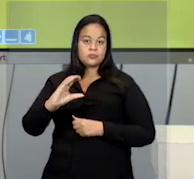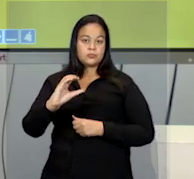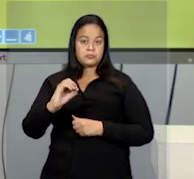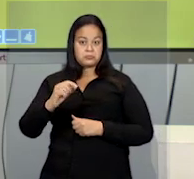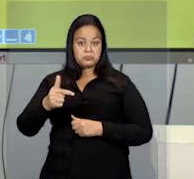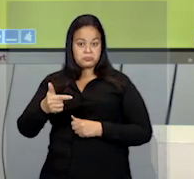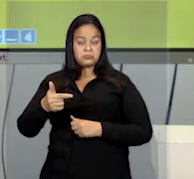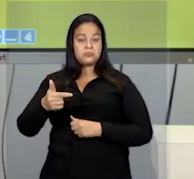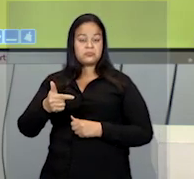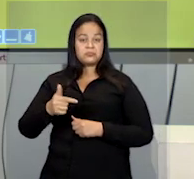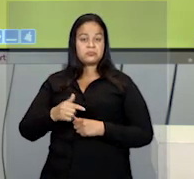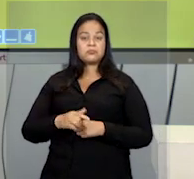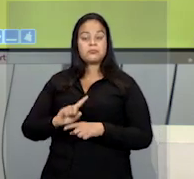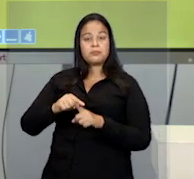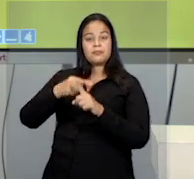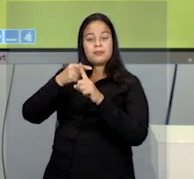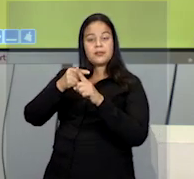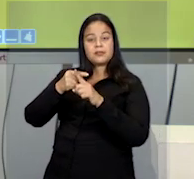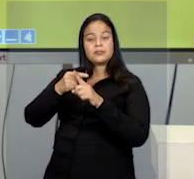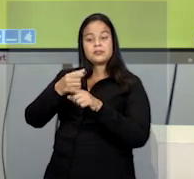Me sobrou 6 ferros